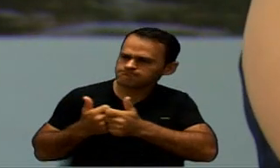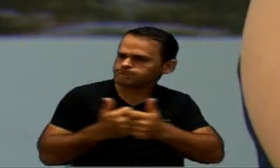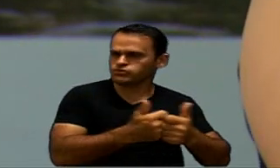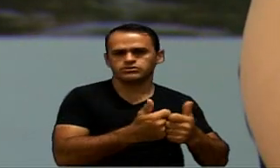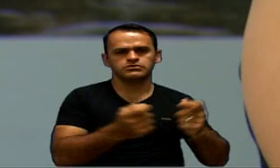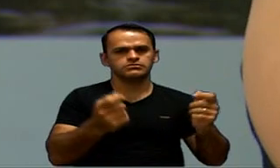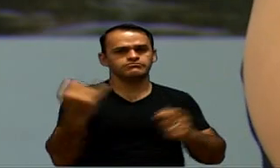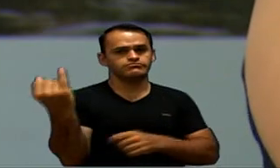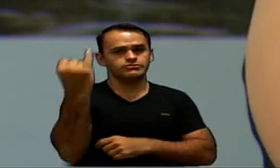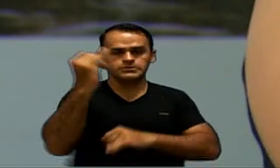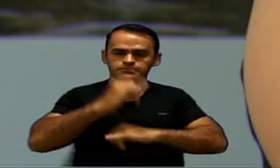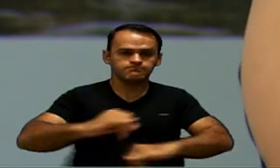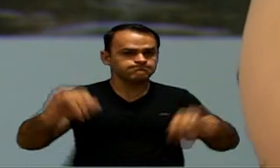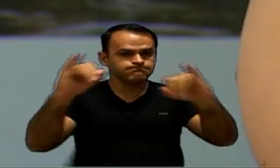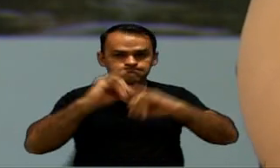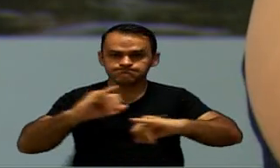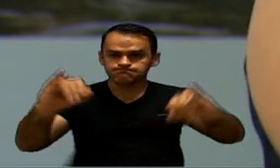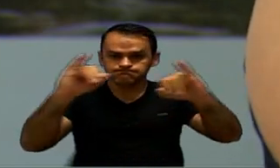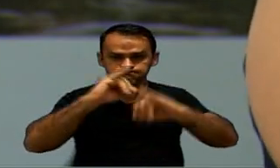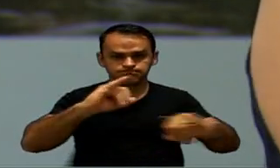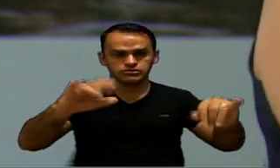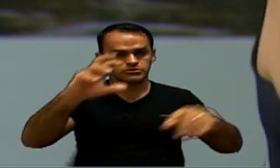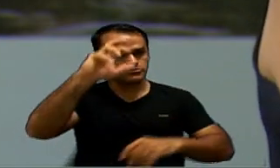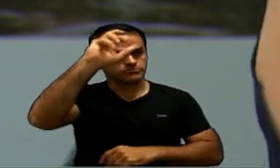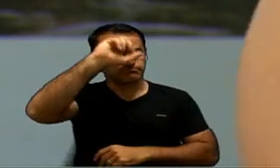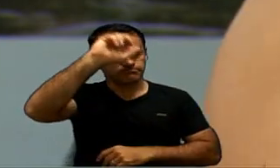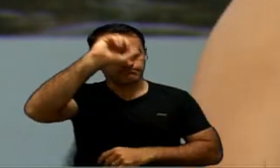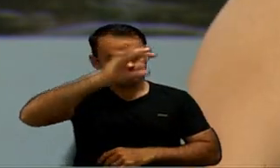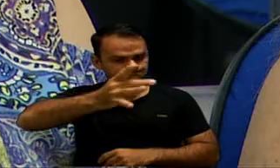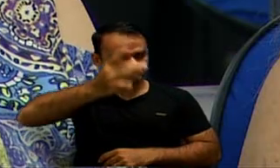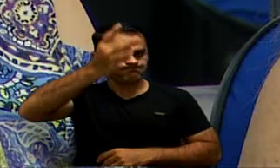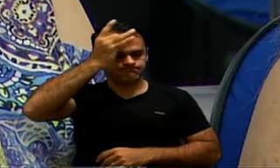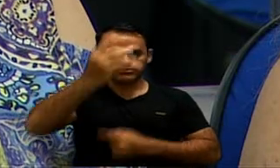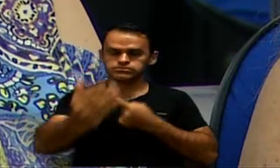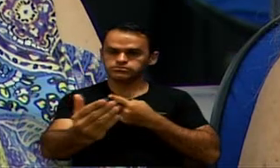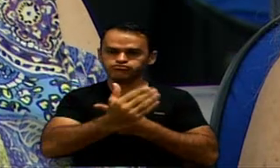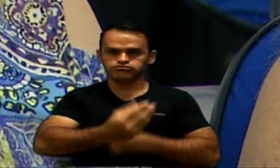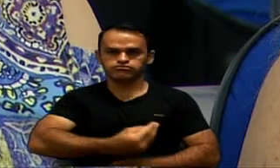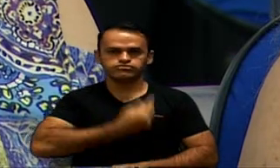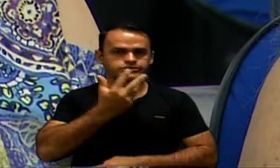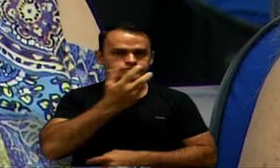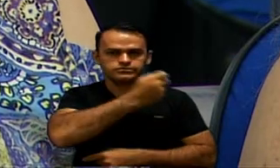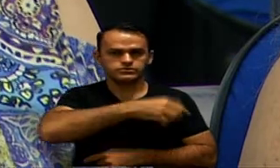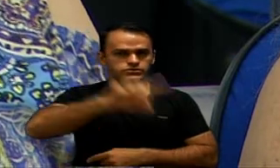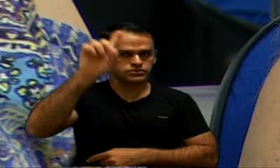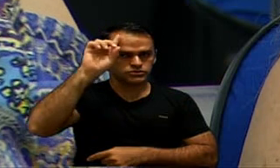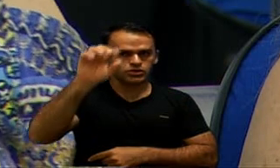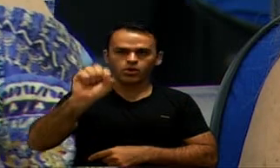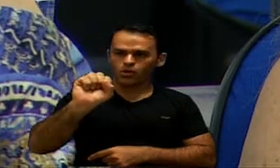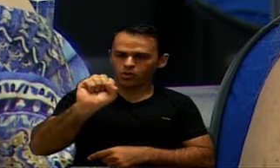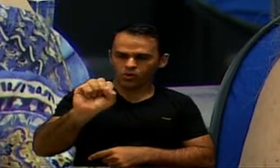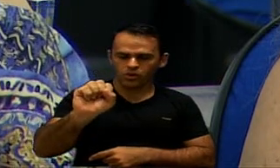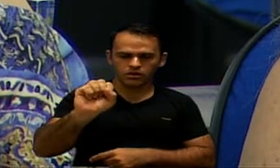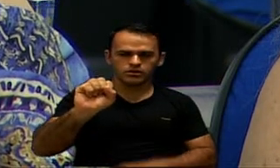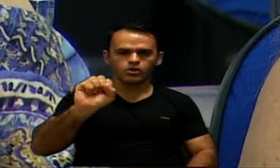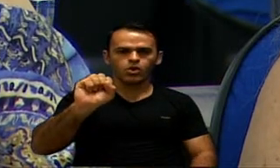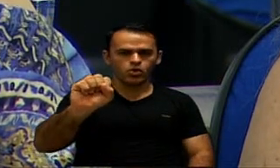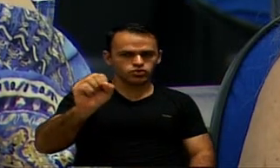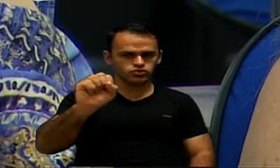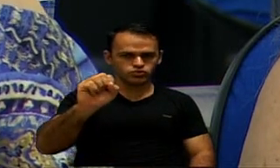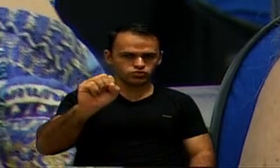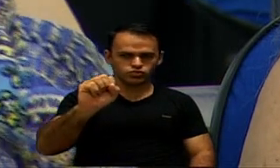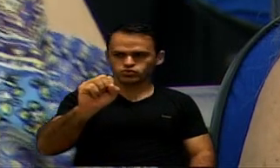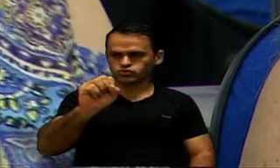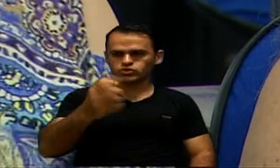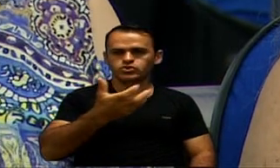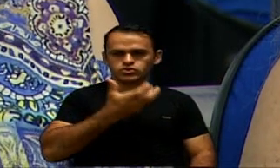informação chegue, gente. Conhecimento é poder. Isso aqui pode salvar uma vida. No dia 8/12, nós vamos estar no centro da cidade, na